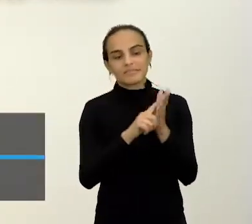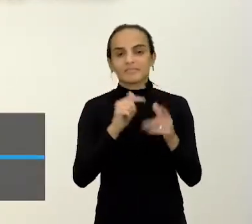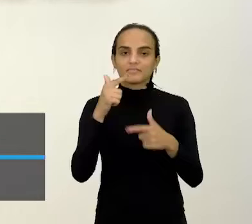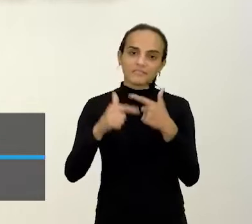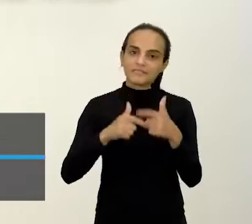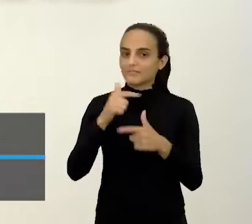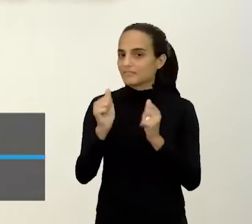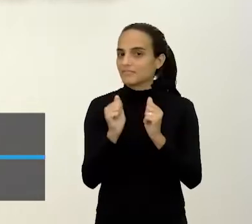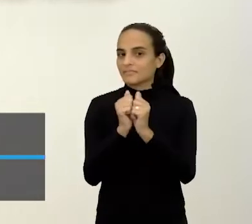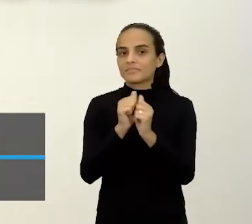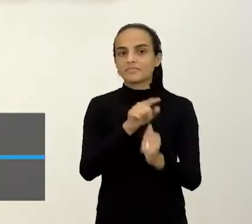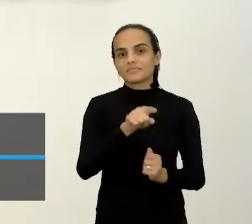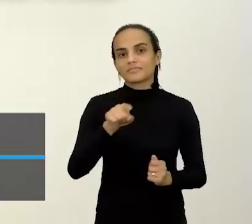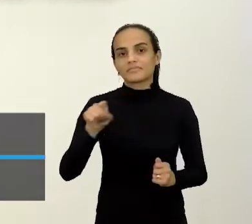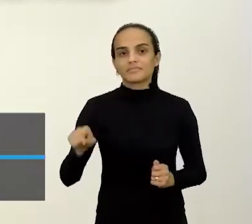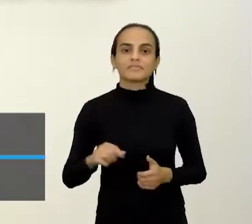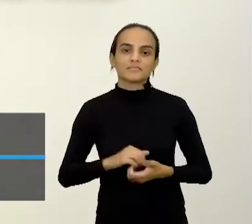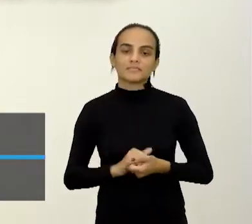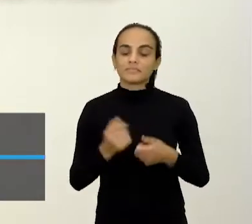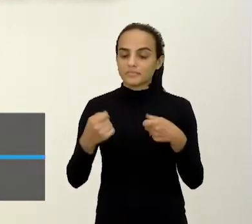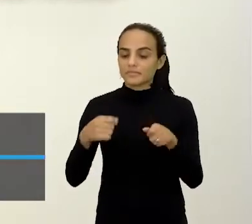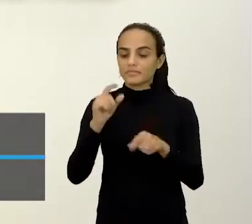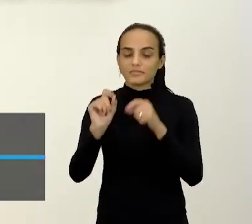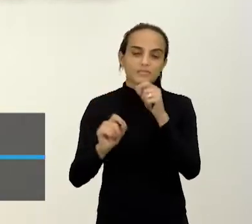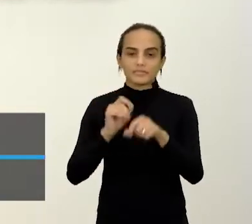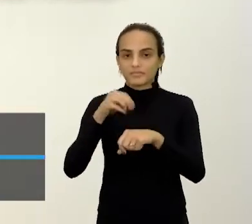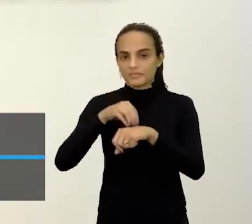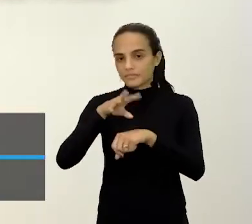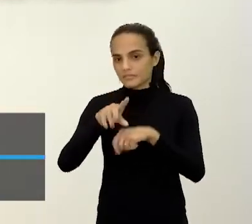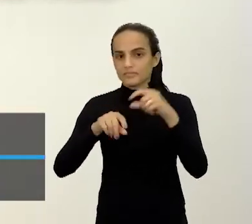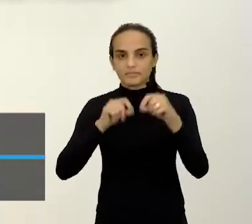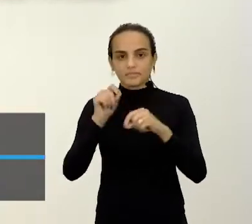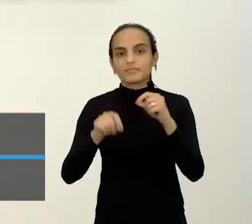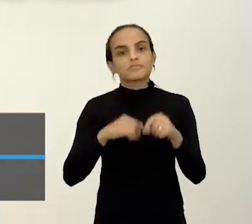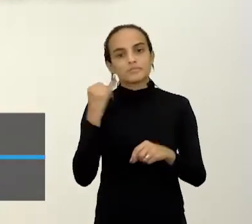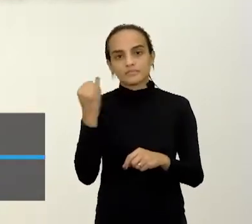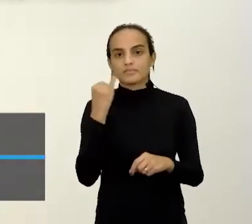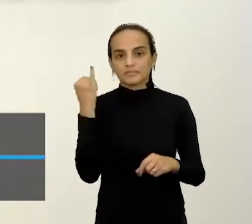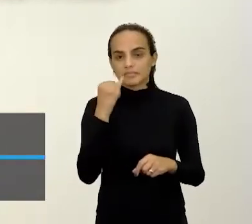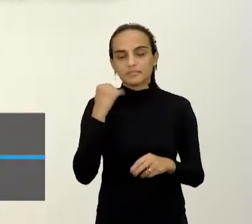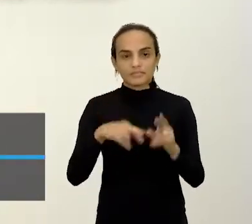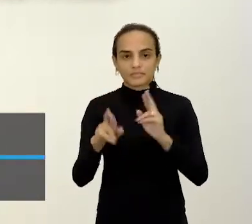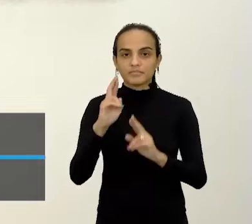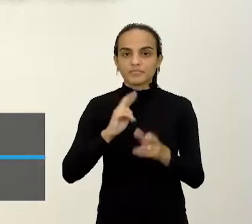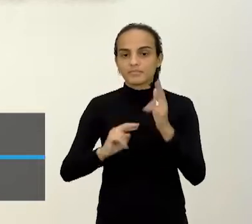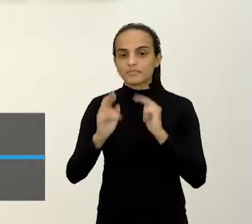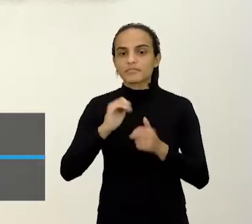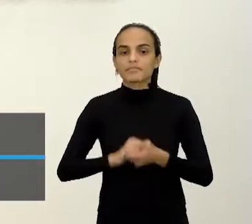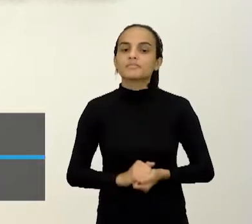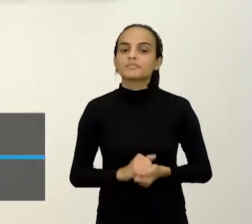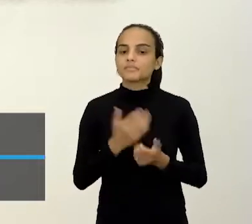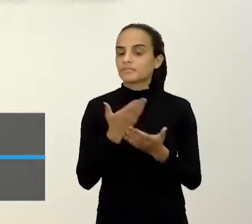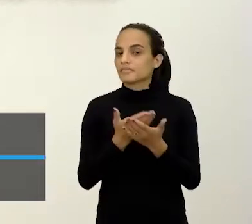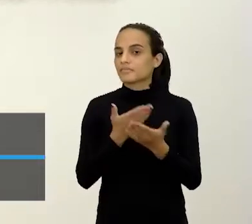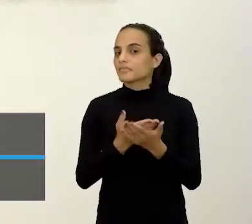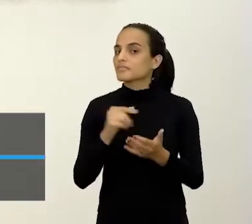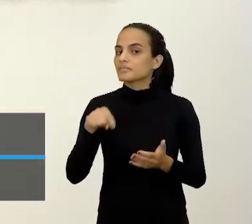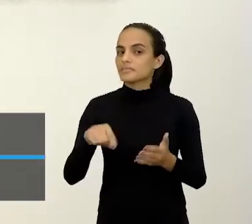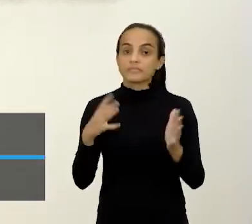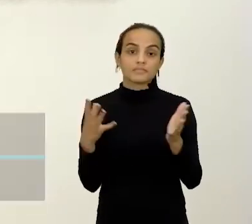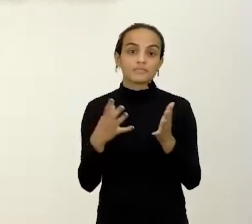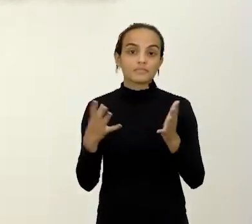com vocês, né? O que é preciso, o que vocês indicarem lá. Então é super importante responder. E a nossa aula de hoje vai